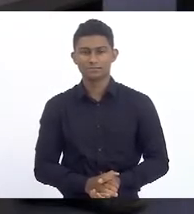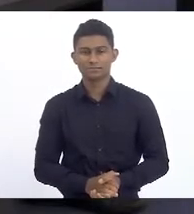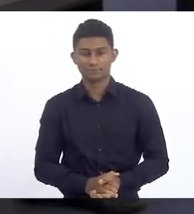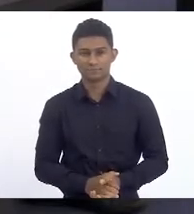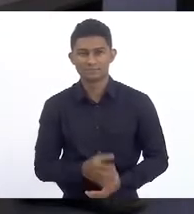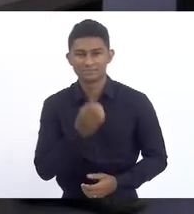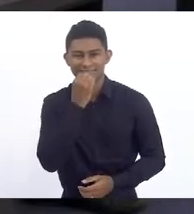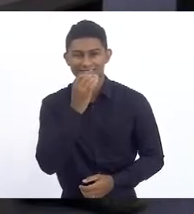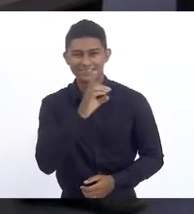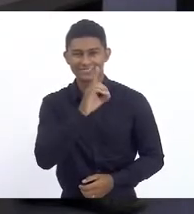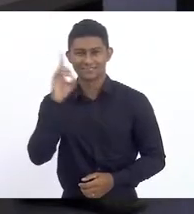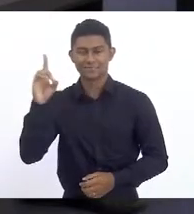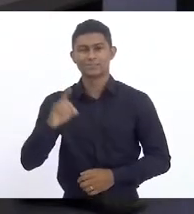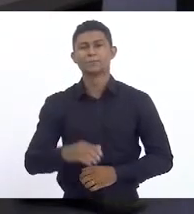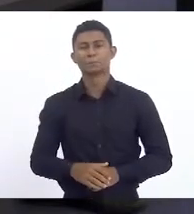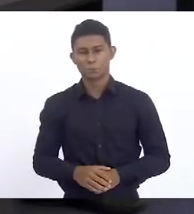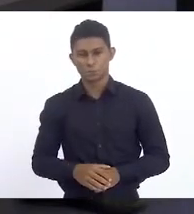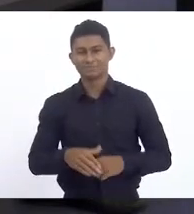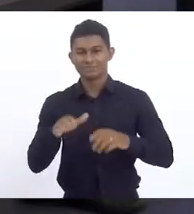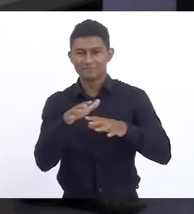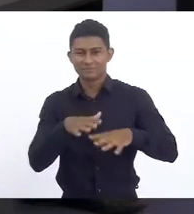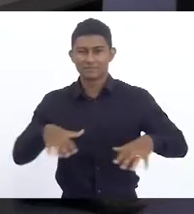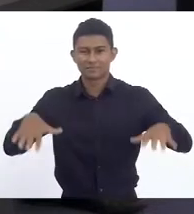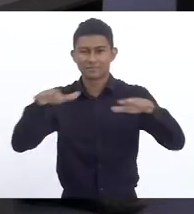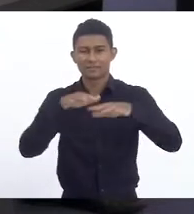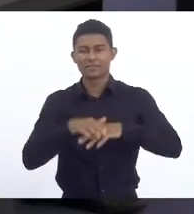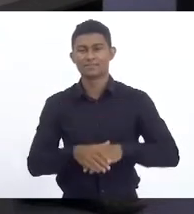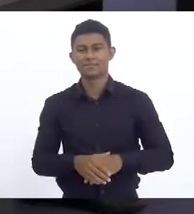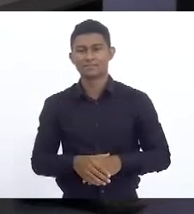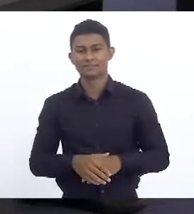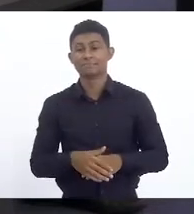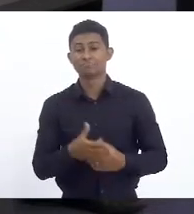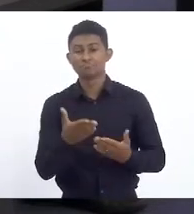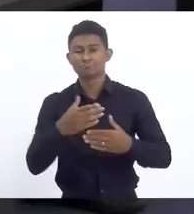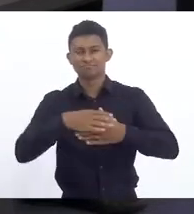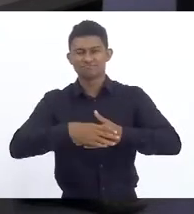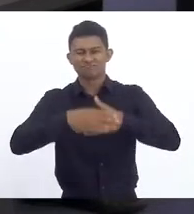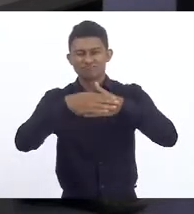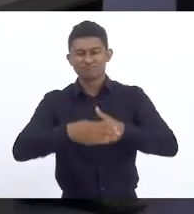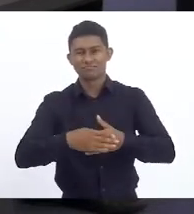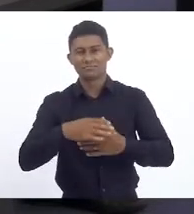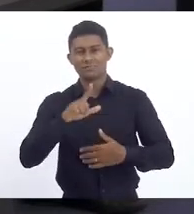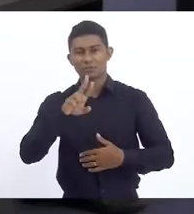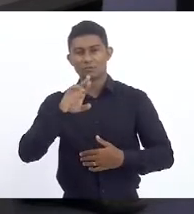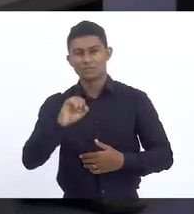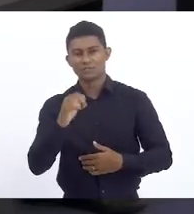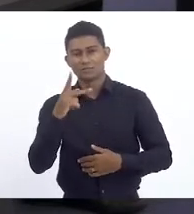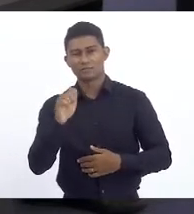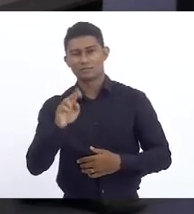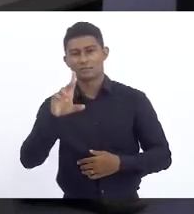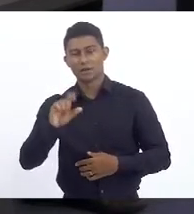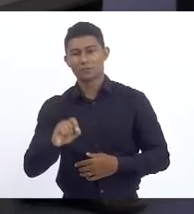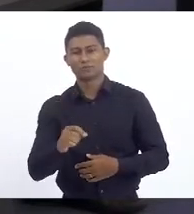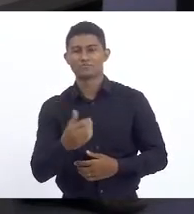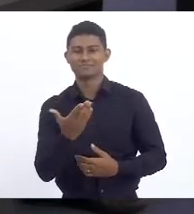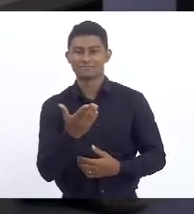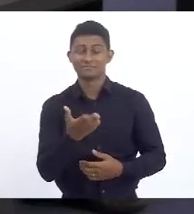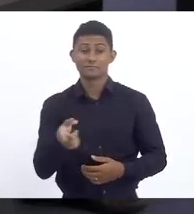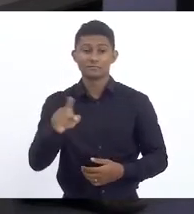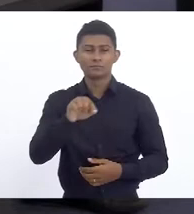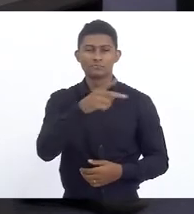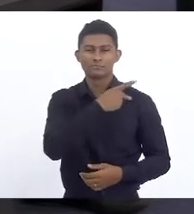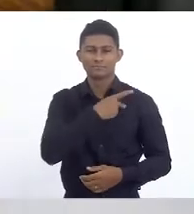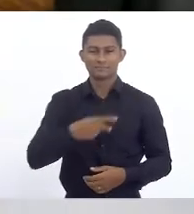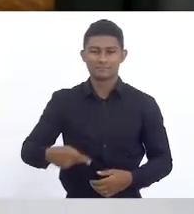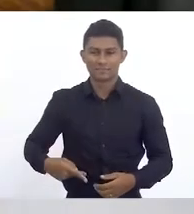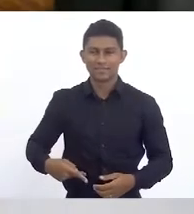Bom dia aí a todas e todos. Saudar Luiz Paulo, Bruno, e o presidente André Siriano,